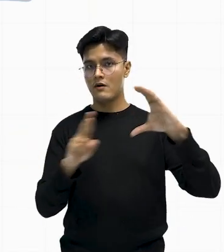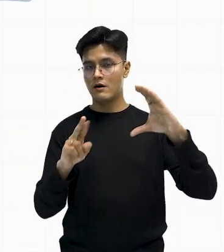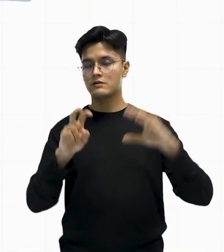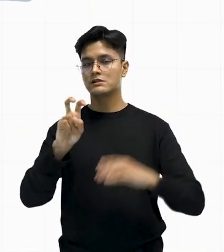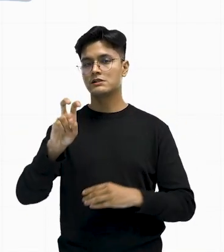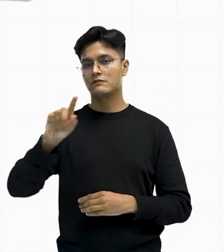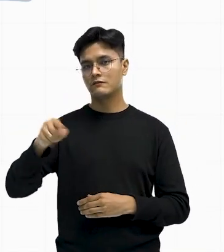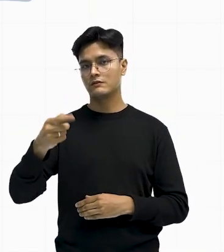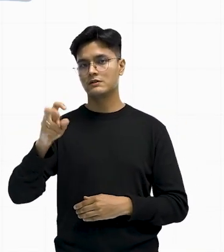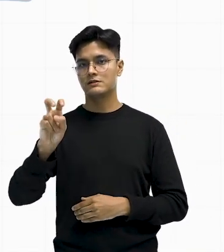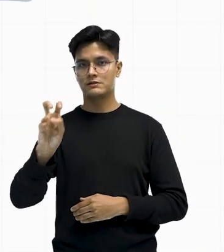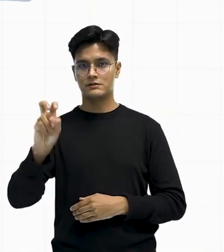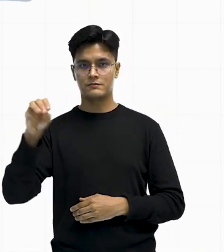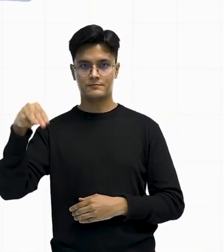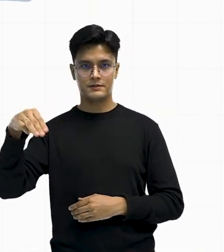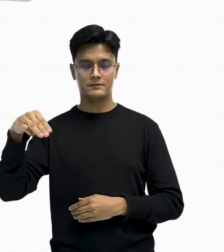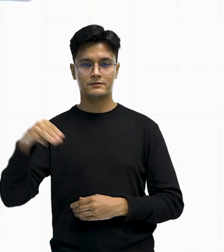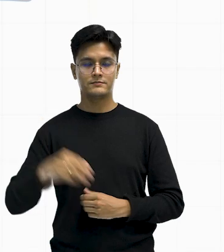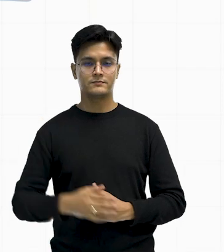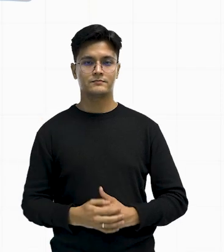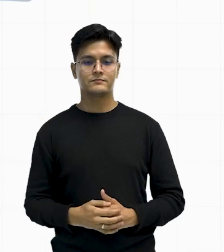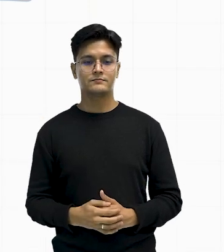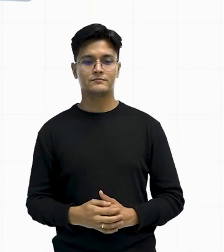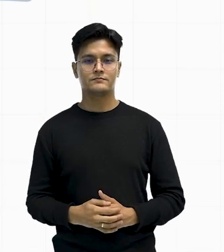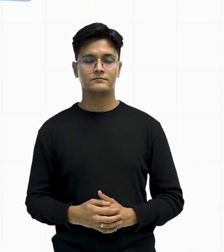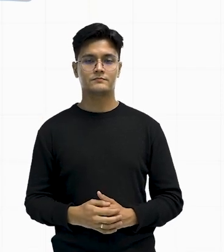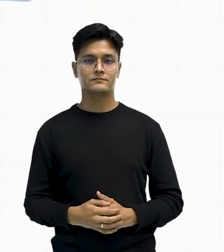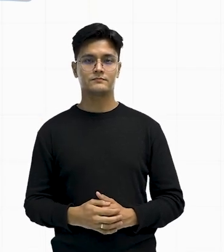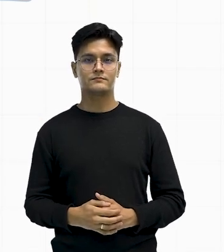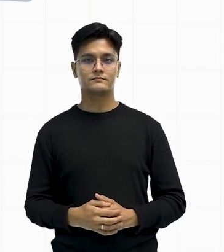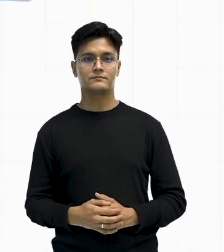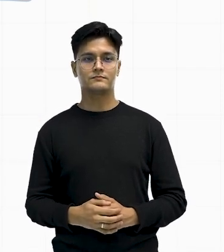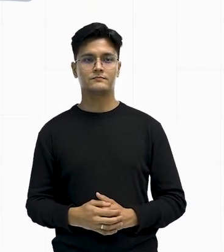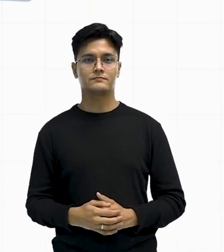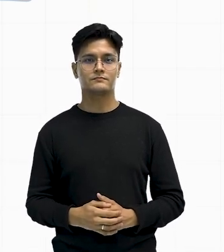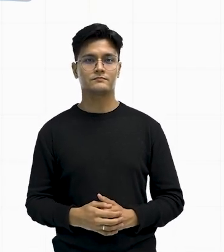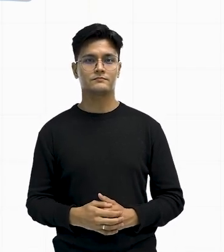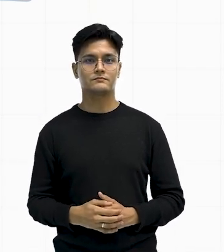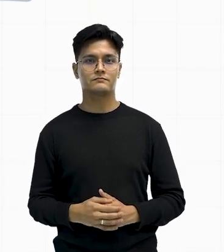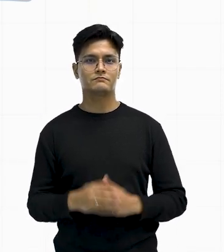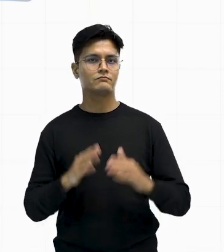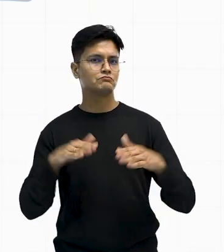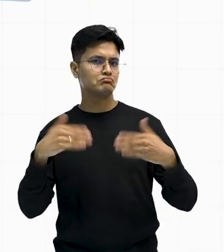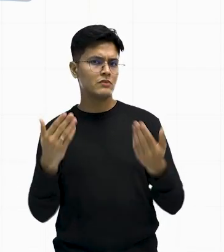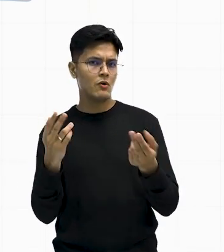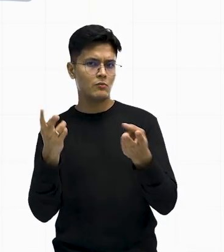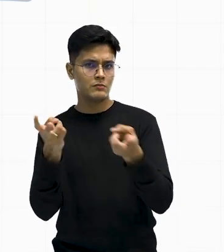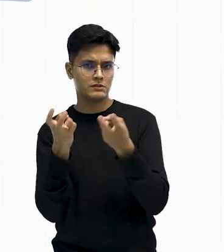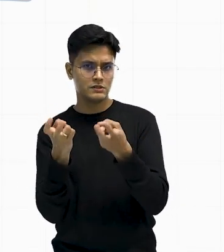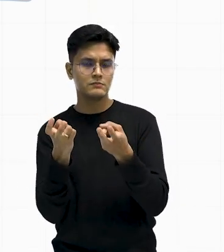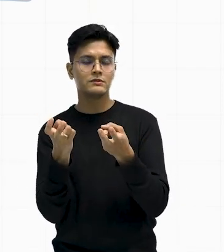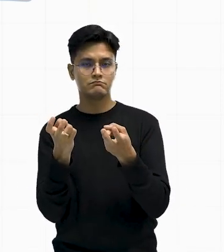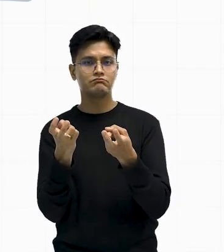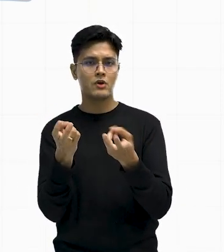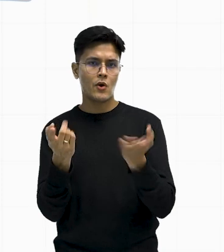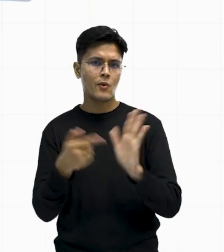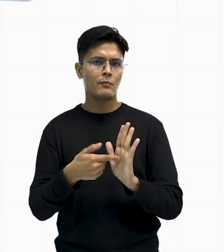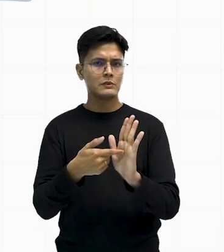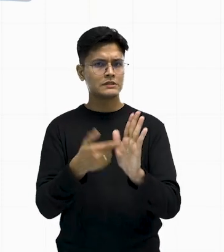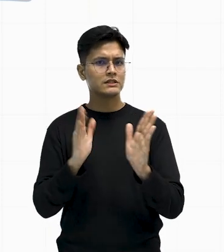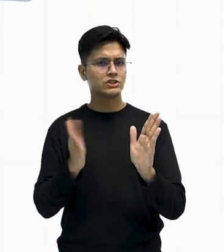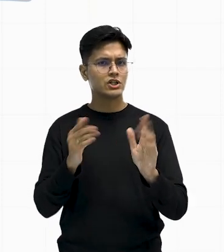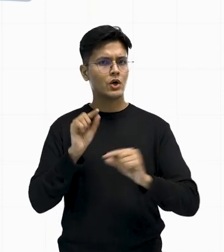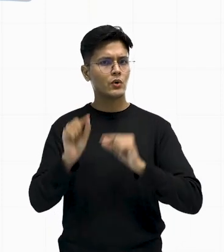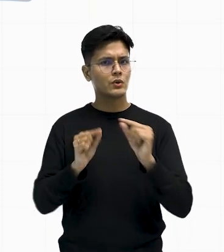a 5,5 metros. Tranquilo, pessoal? Então, repare que até agora eu te mostrei